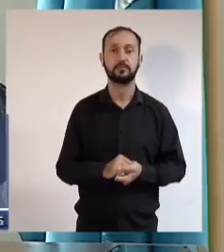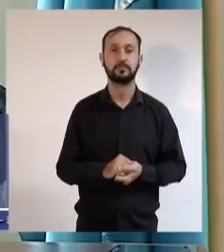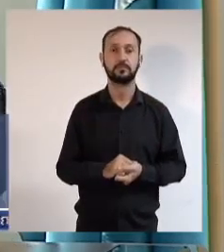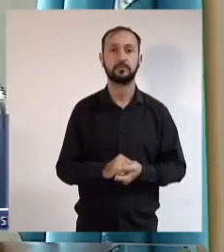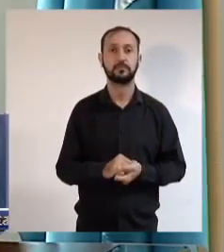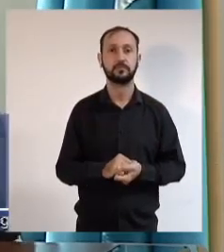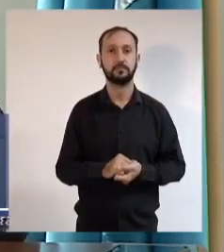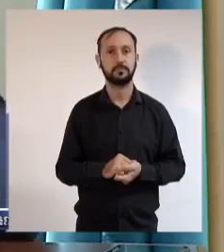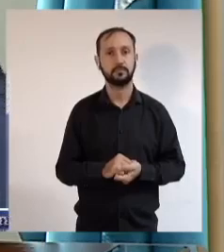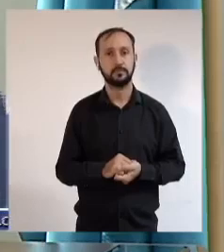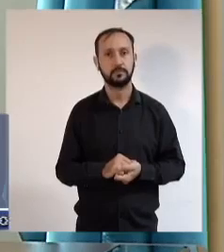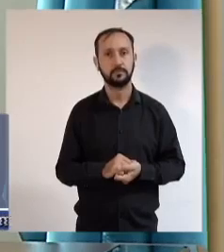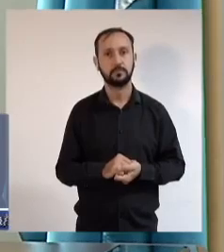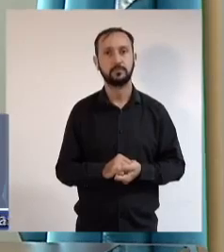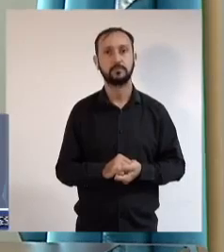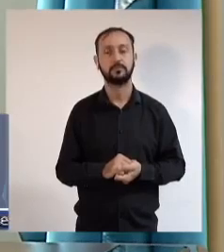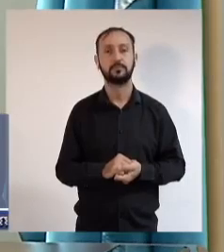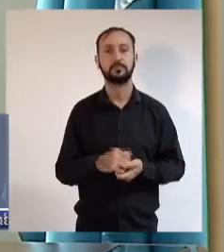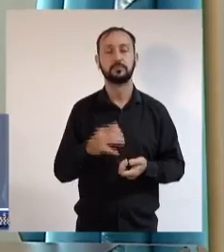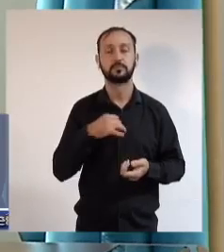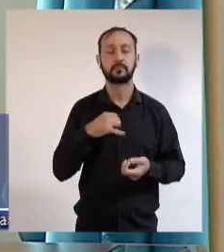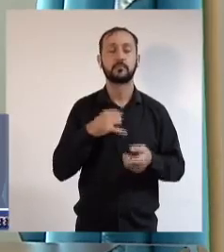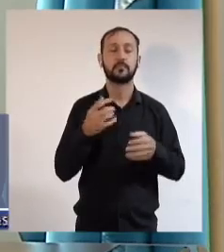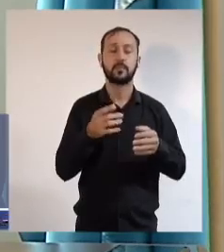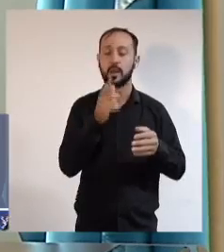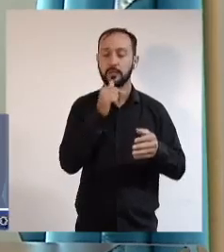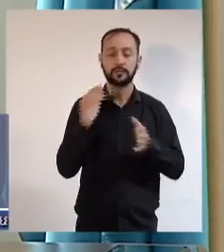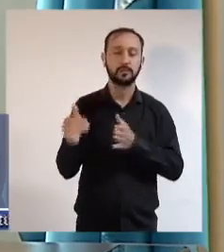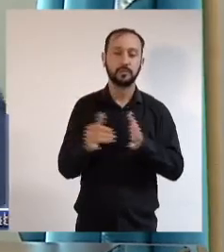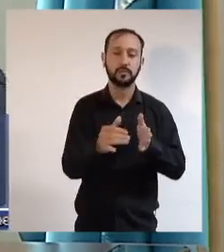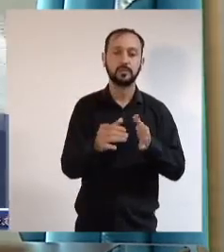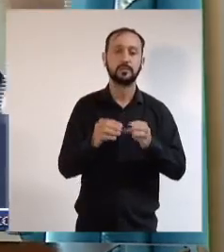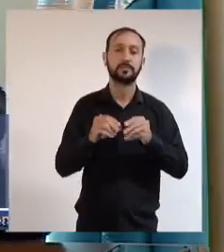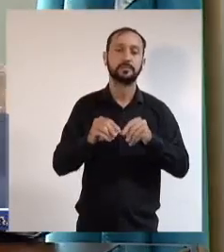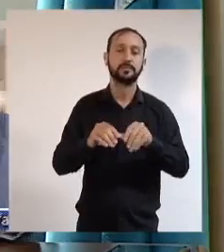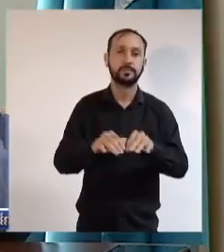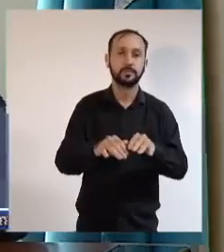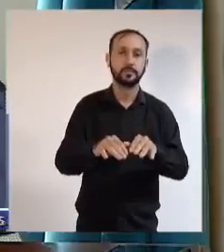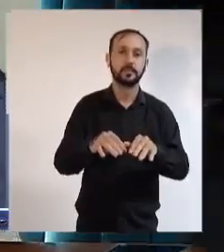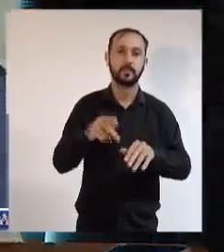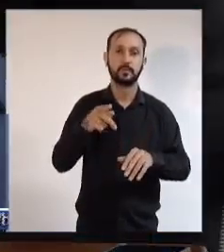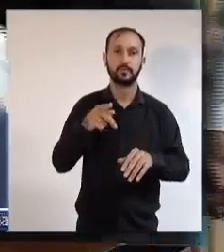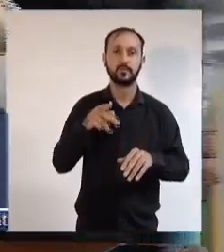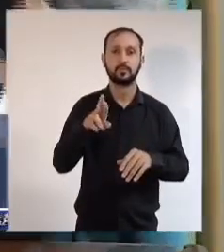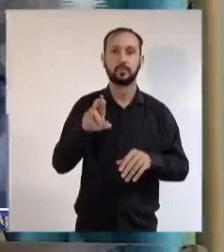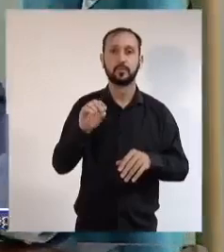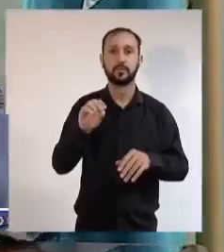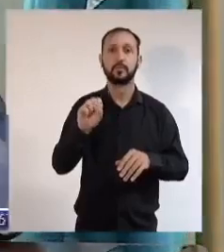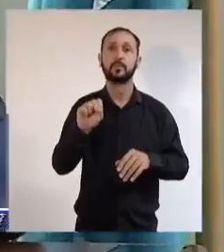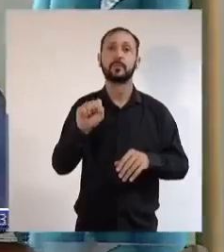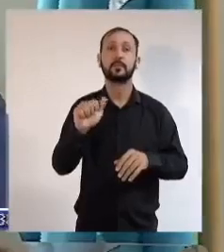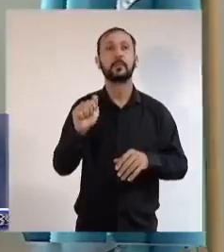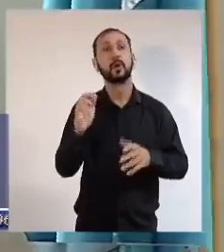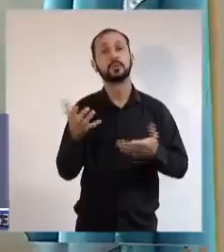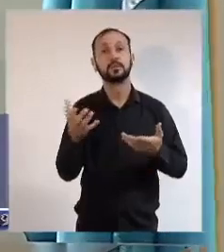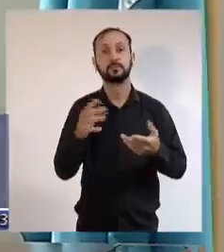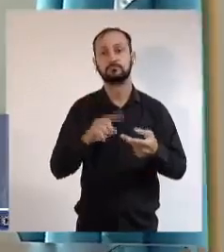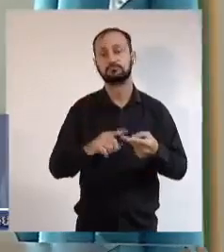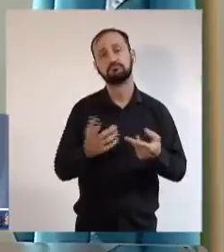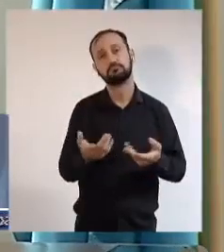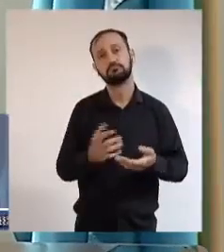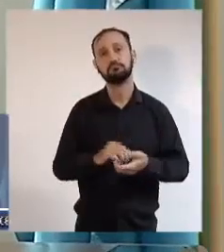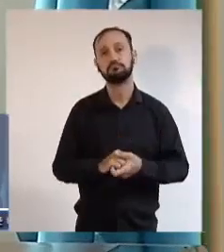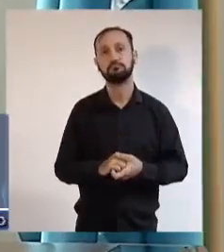assoreamento todo do prosa o nós